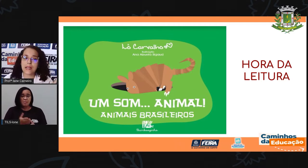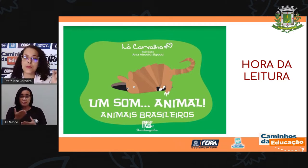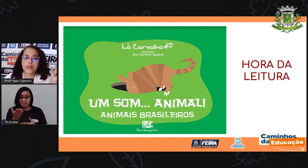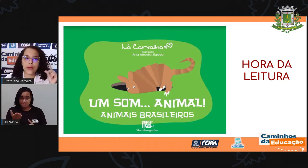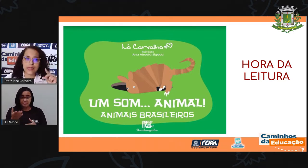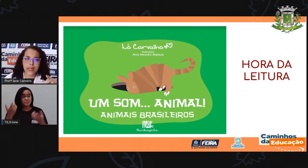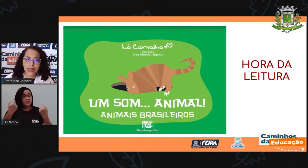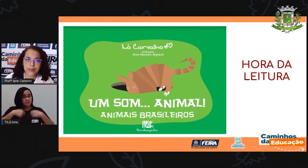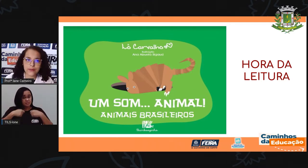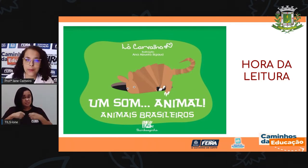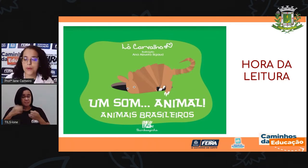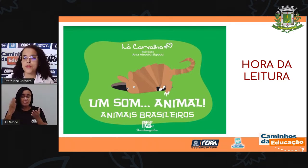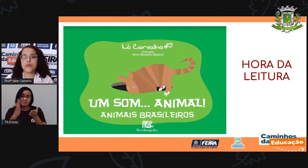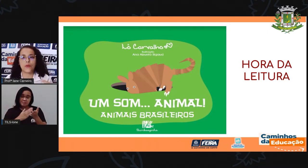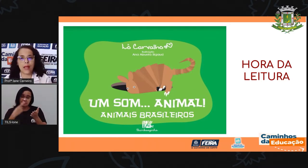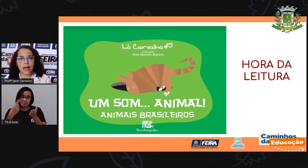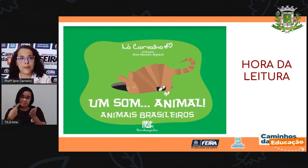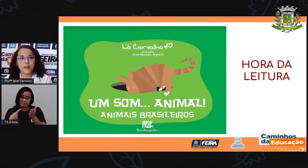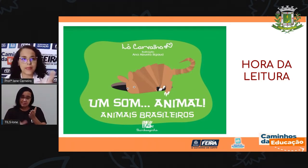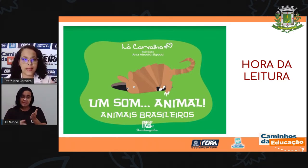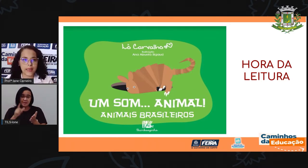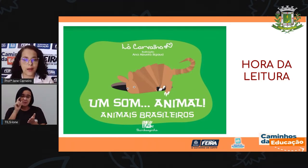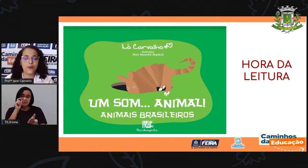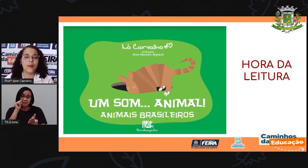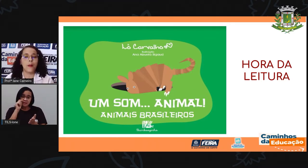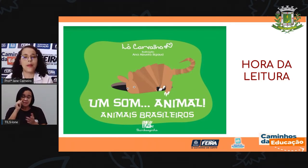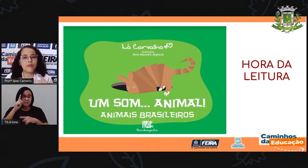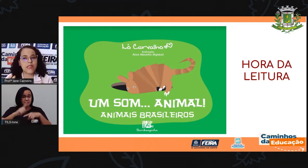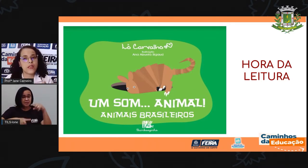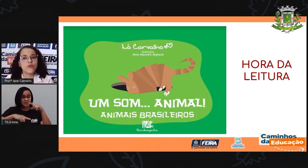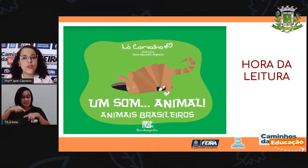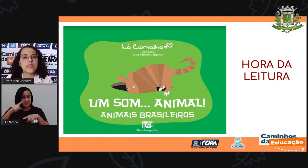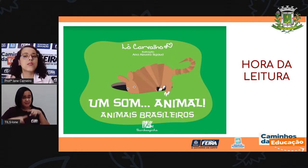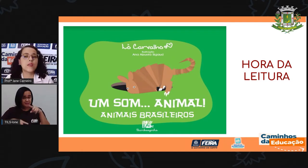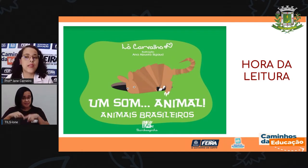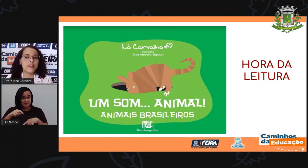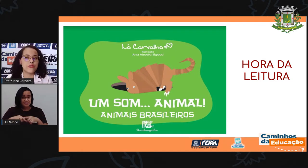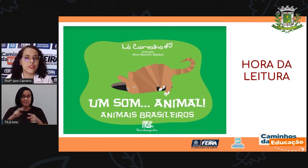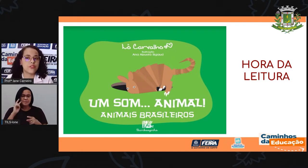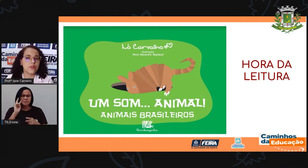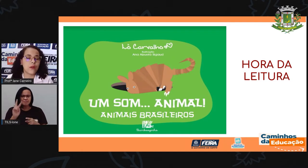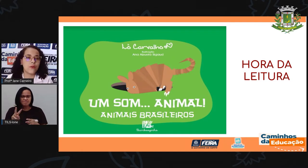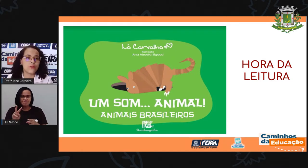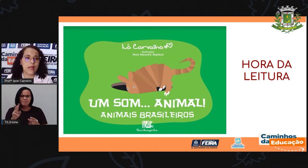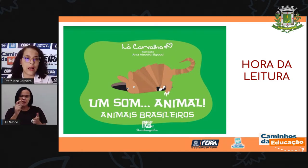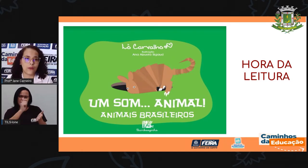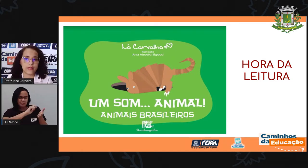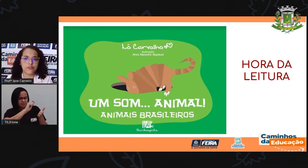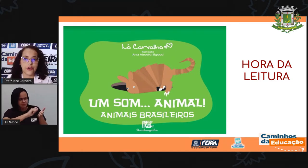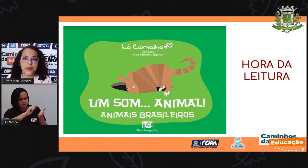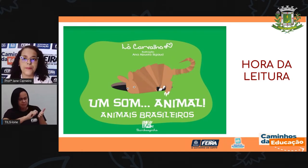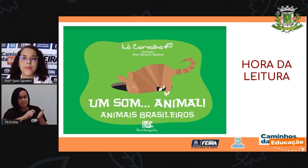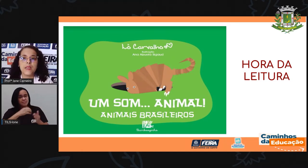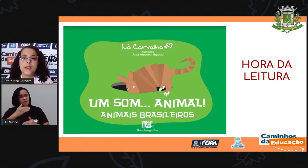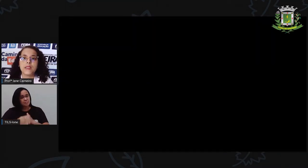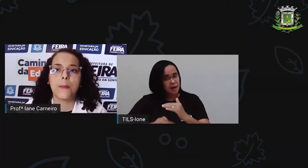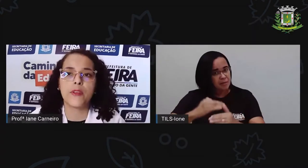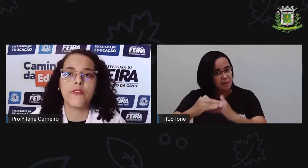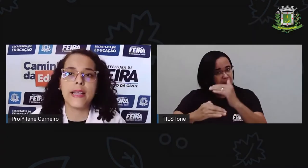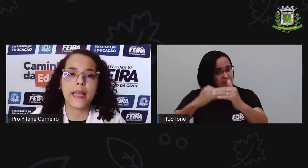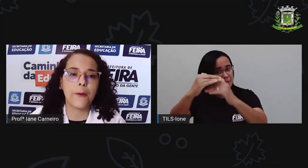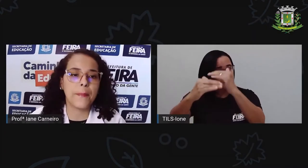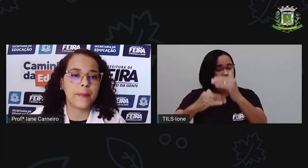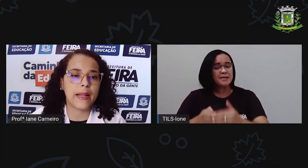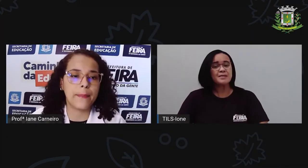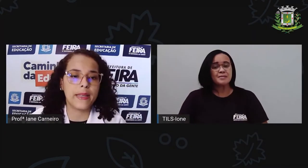precisar do seu caderno, tá bom? Do seu lápis, do material, para você ir fazendo seus registros ao longo da aula, tá joia? Então,